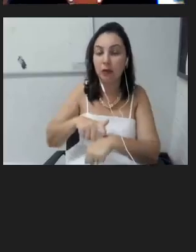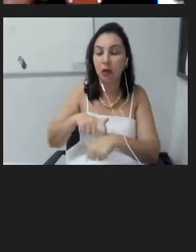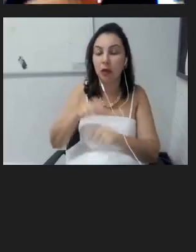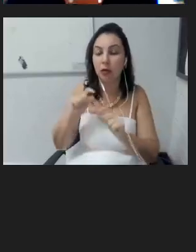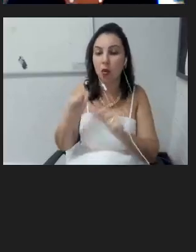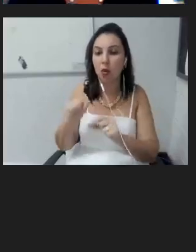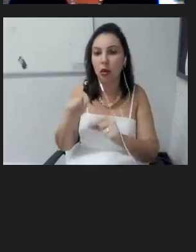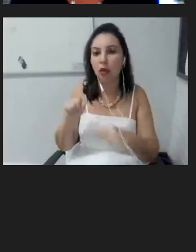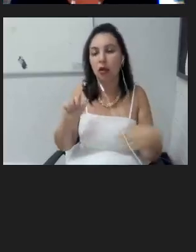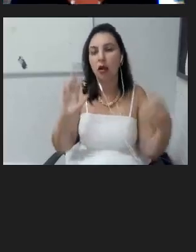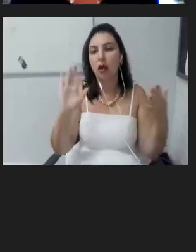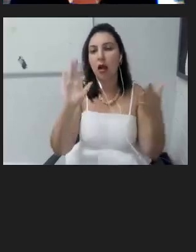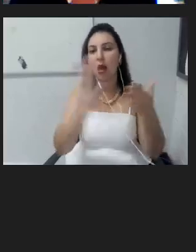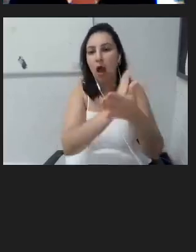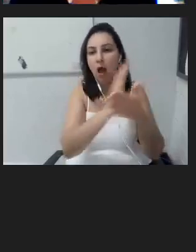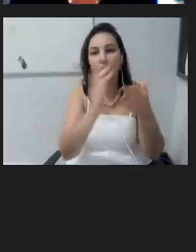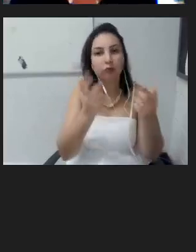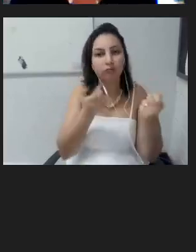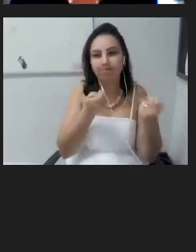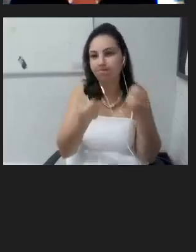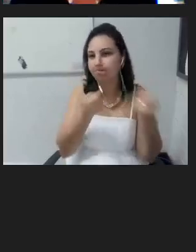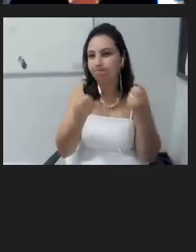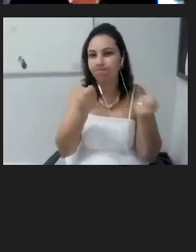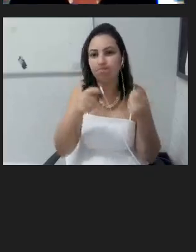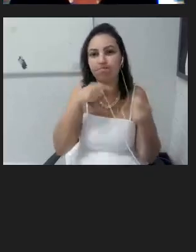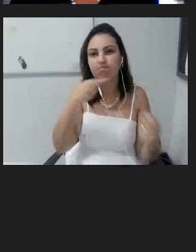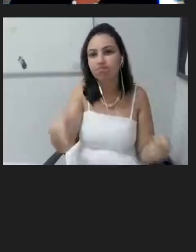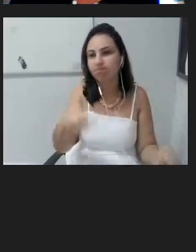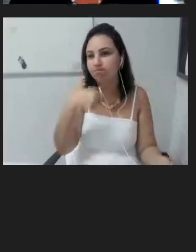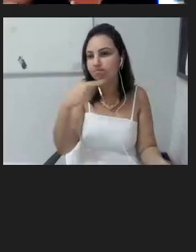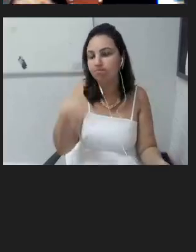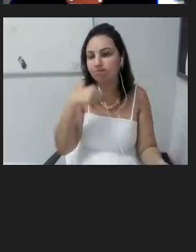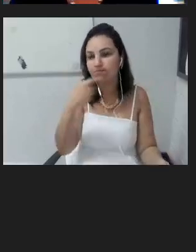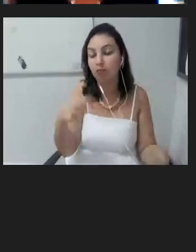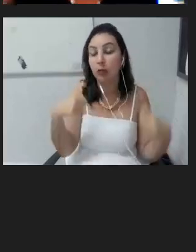não são do controle nosso. Então,